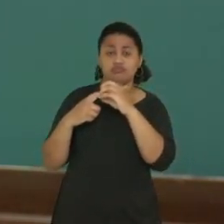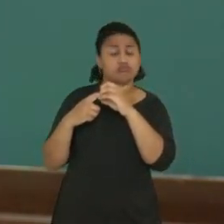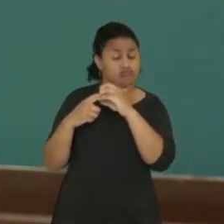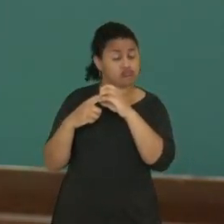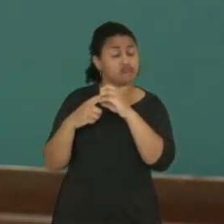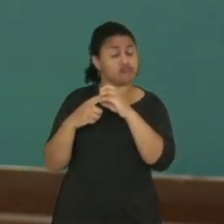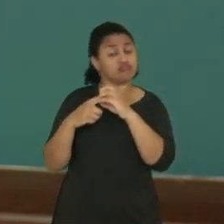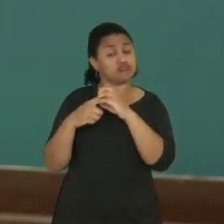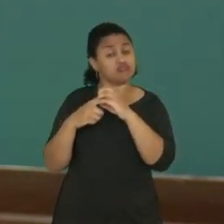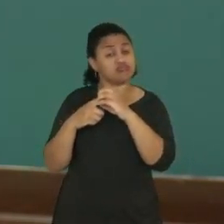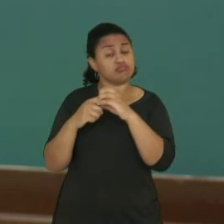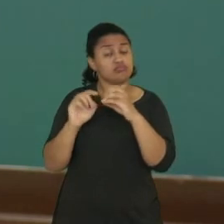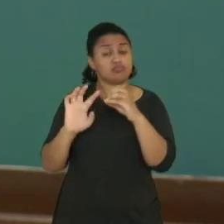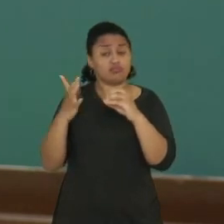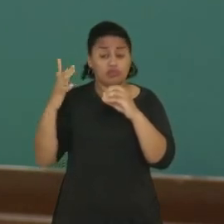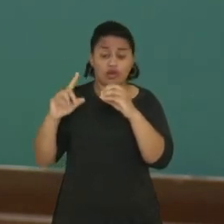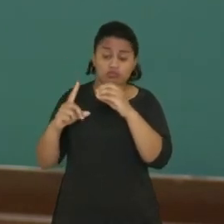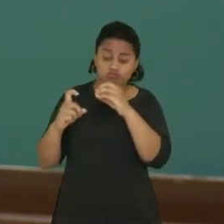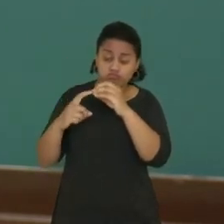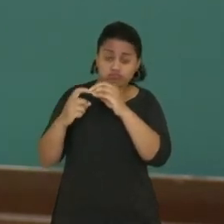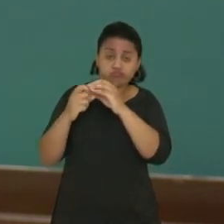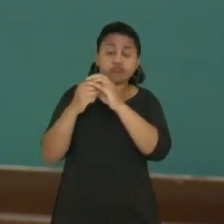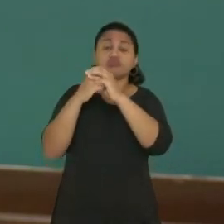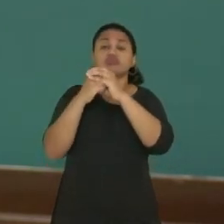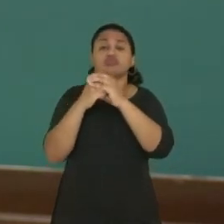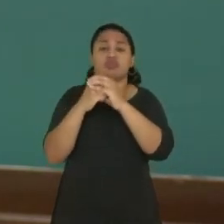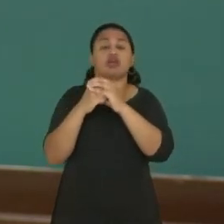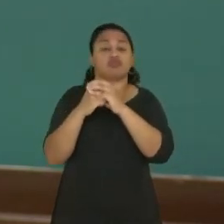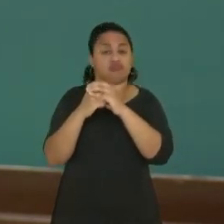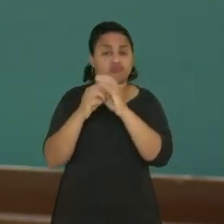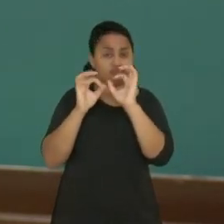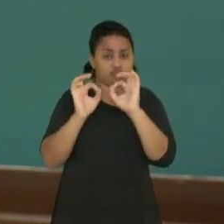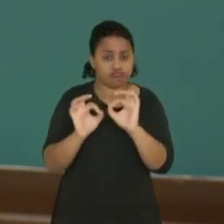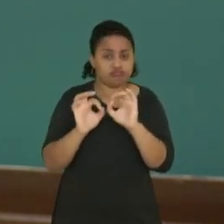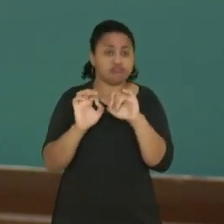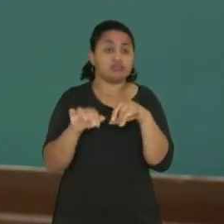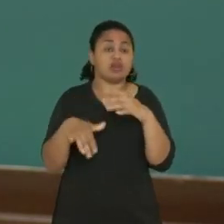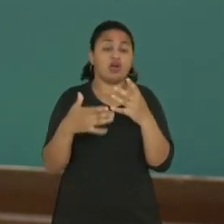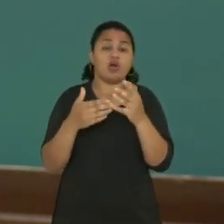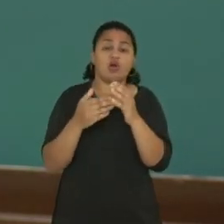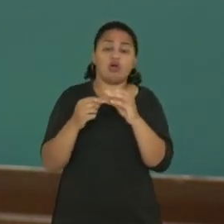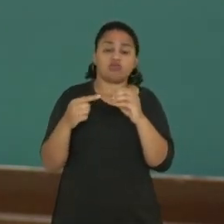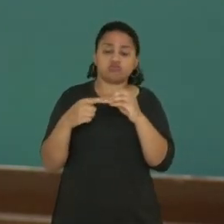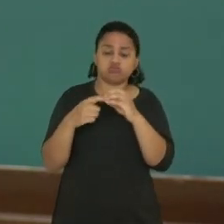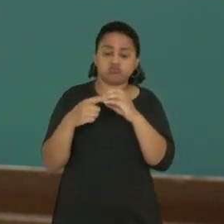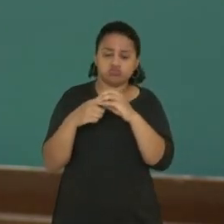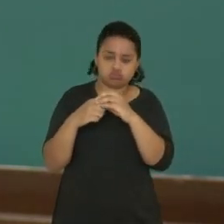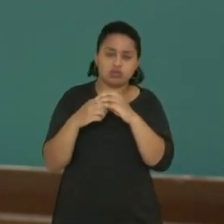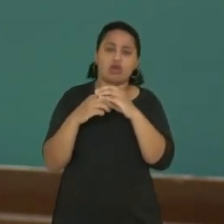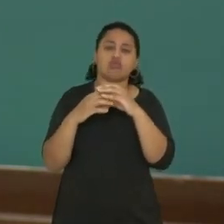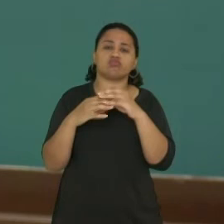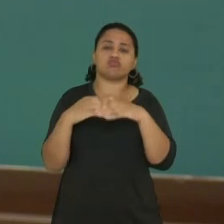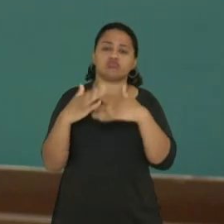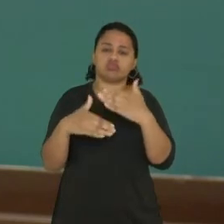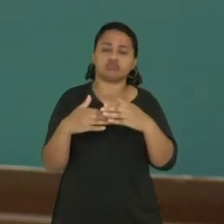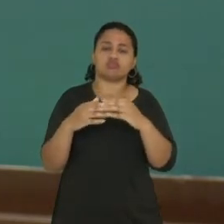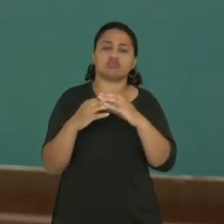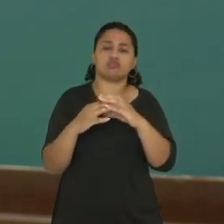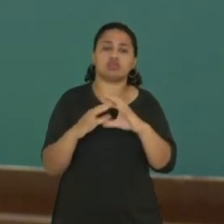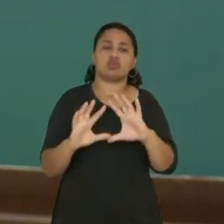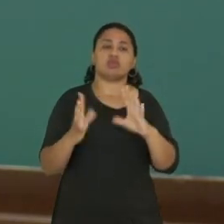conseguiu adentrar o óvulo, nós vamos ter a fecundação. Quando começa o processo de fecundação, ocorre o